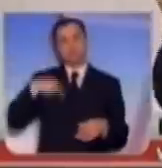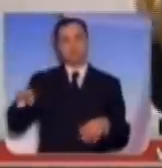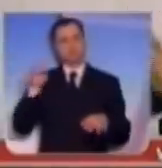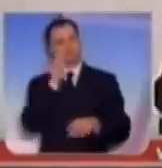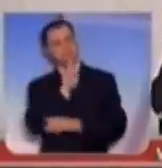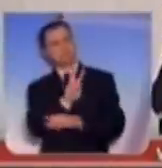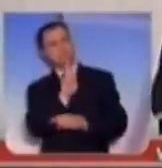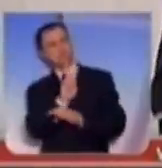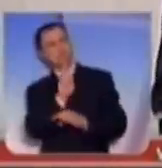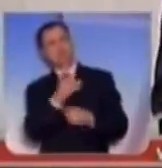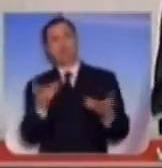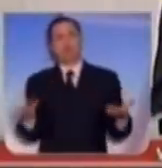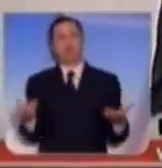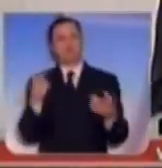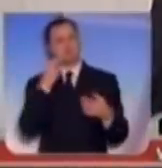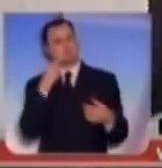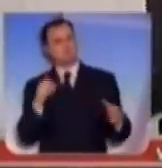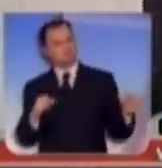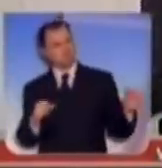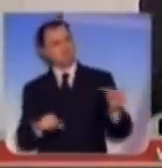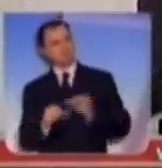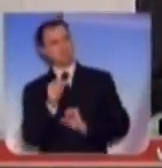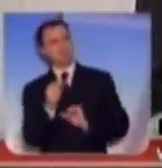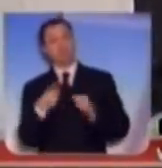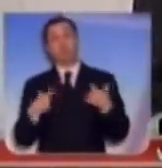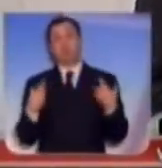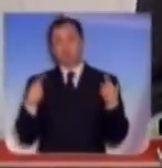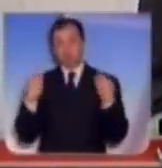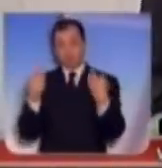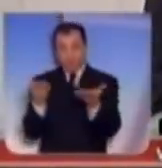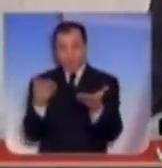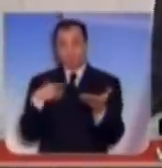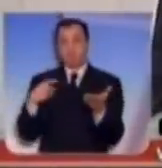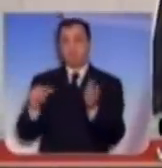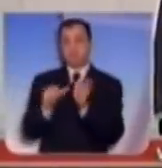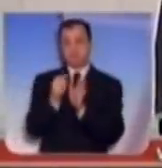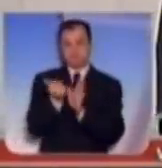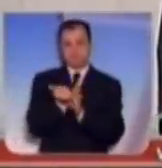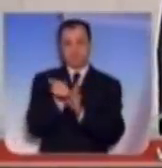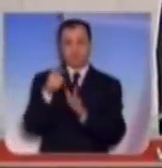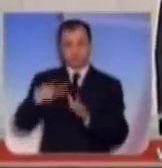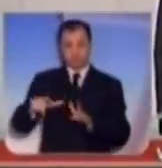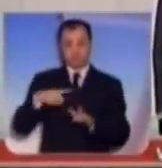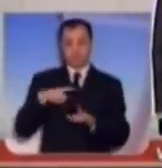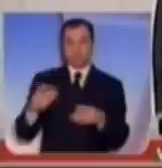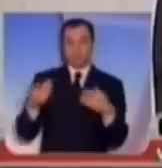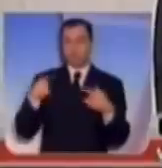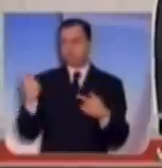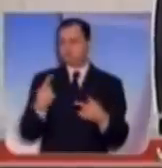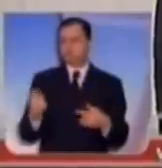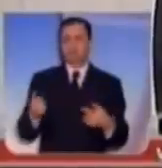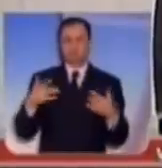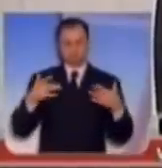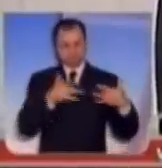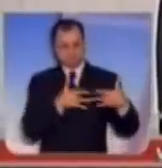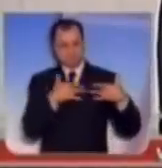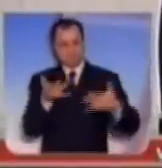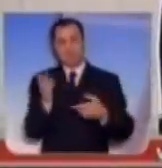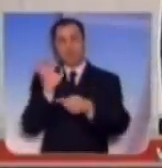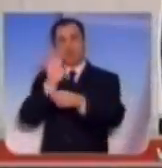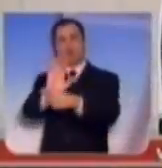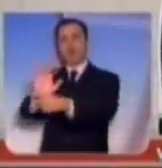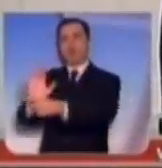estamos assistindo a essa verdadeira contradição. Então eu quero manifestar primeiramente, mais uma vez, o nosso total